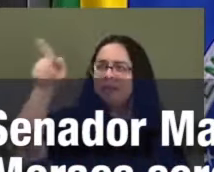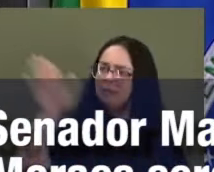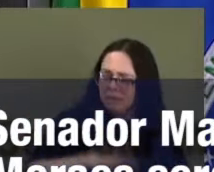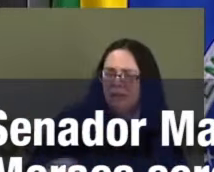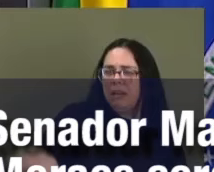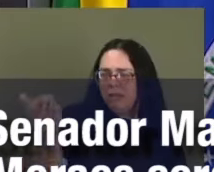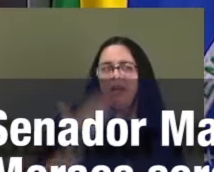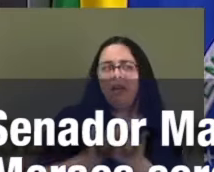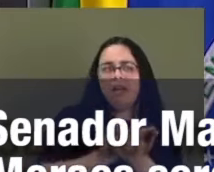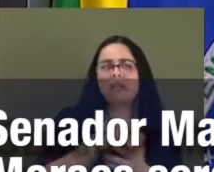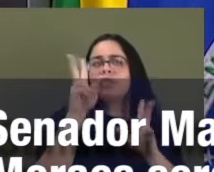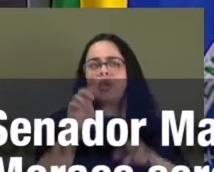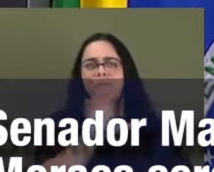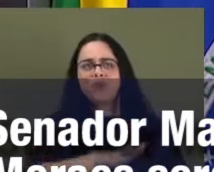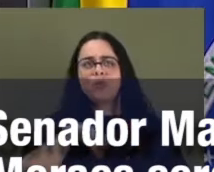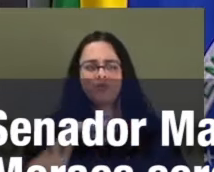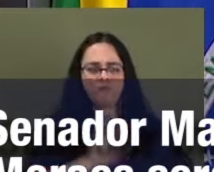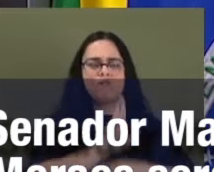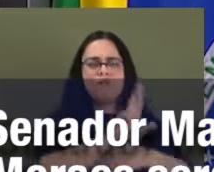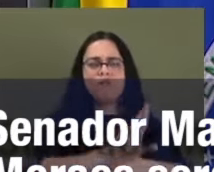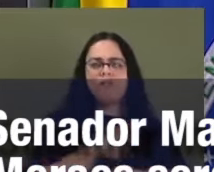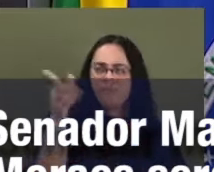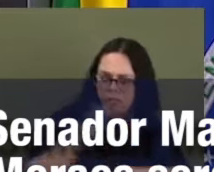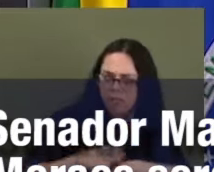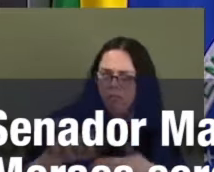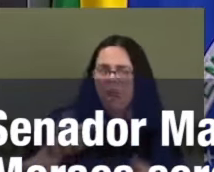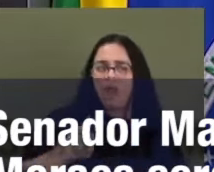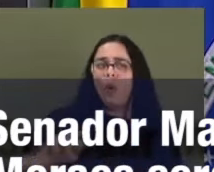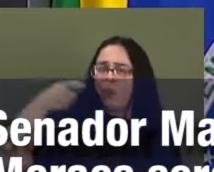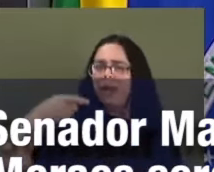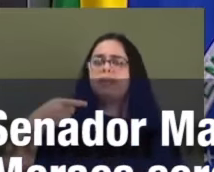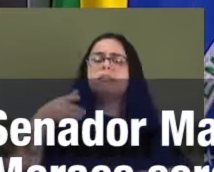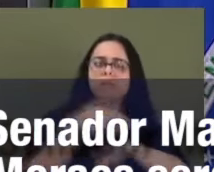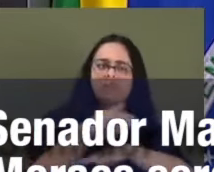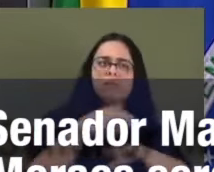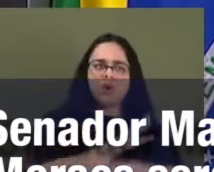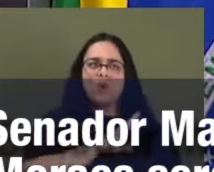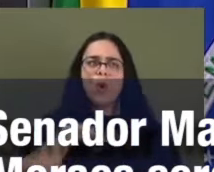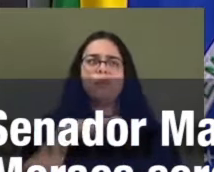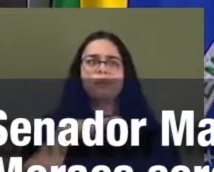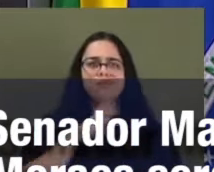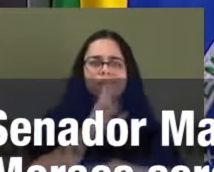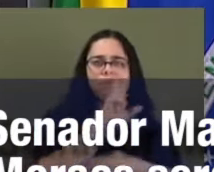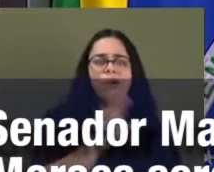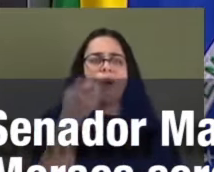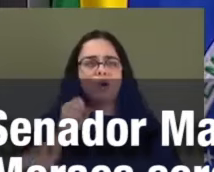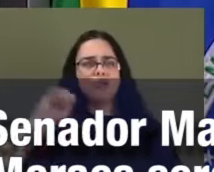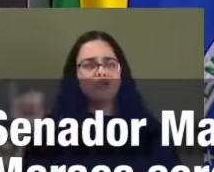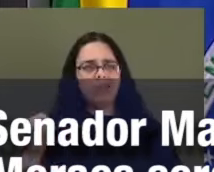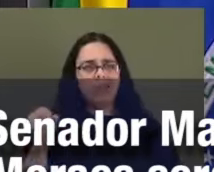sobre comissão representativa. Eu fazia parte da comissão representativa durante o dia 8 de janeiro, e